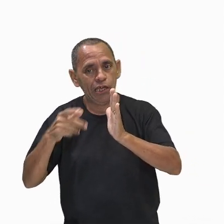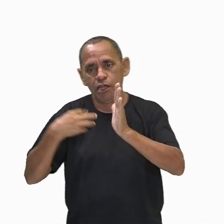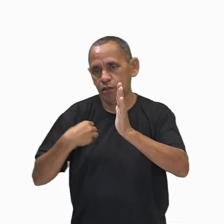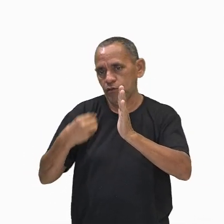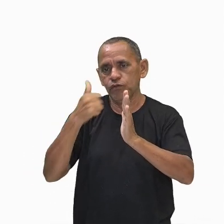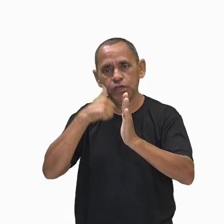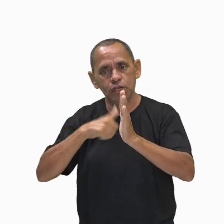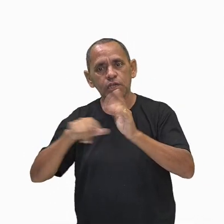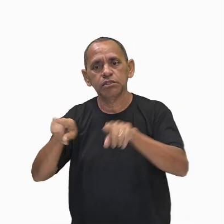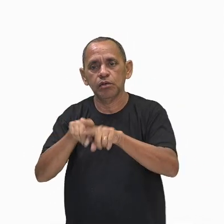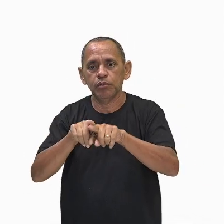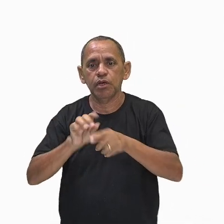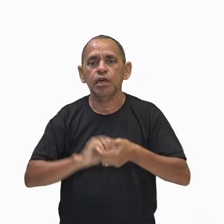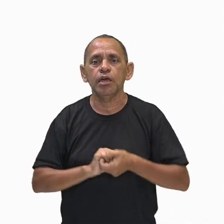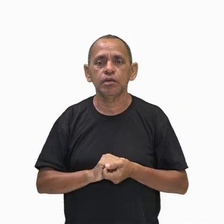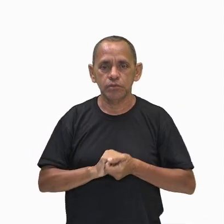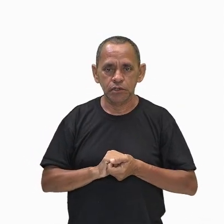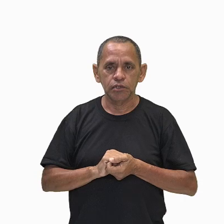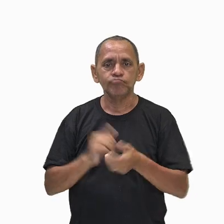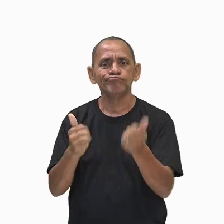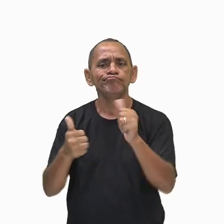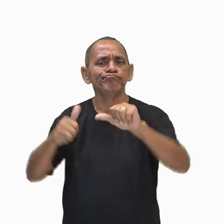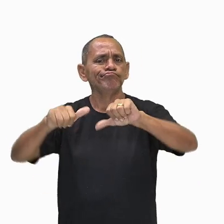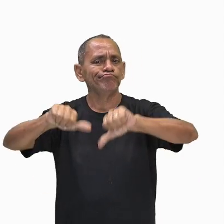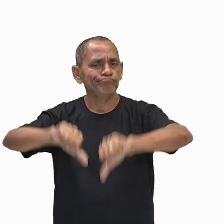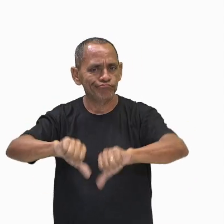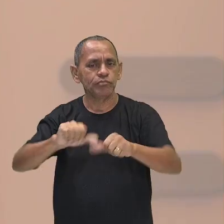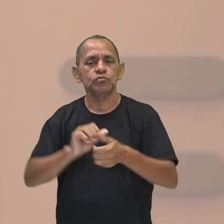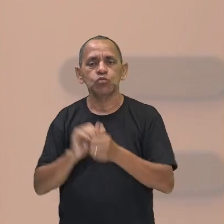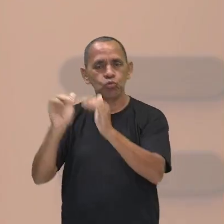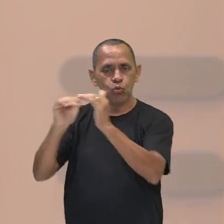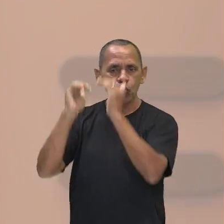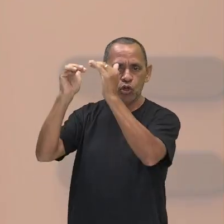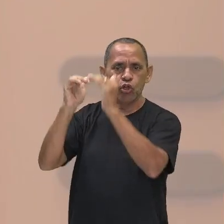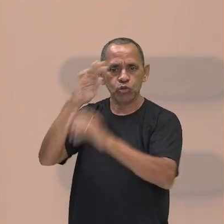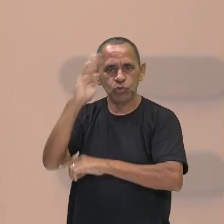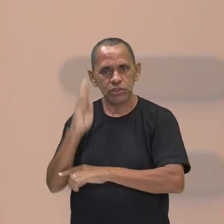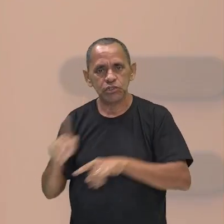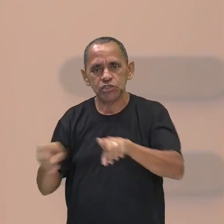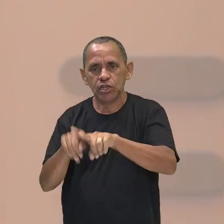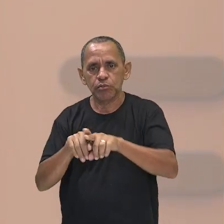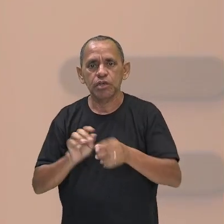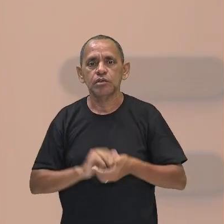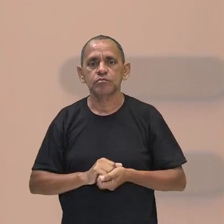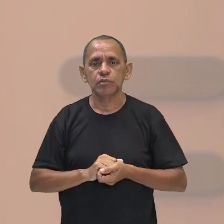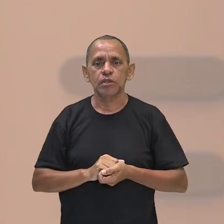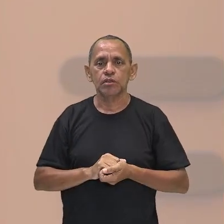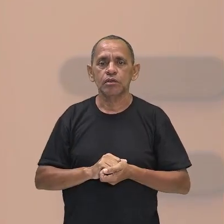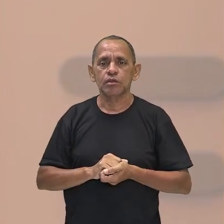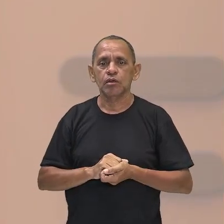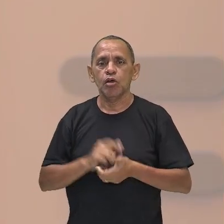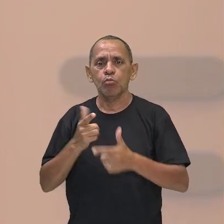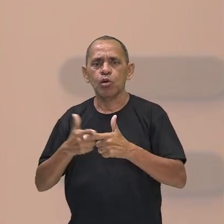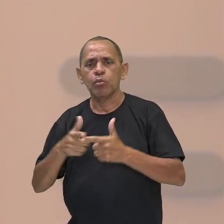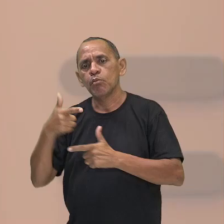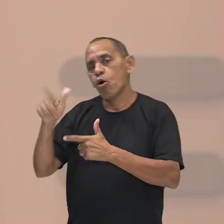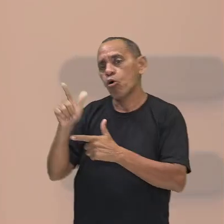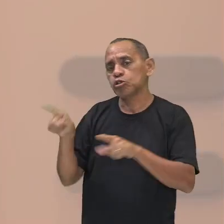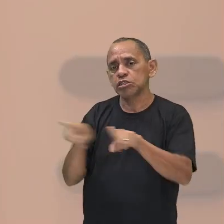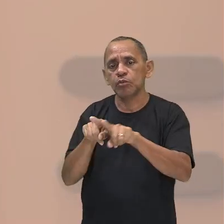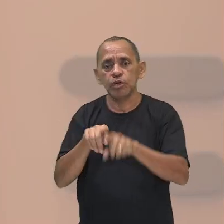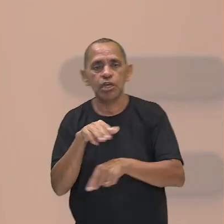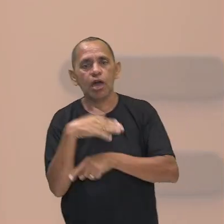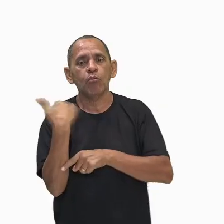descontentamento entre as elites brasileiras, tá? E aí, um outro caso também que vai chocar a população vai ser o quê? A morte,